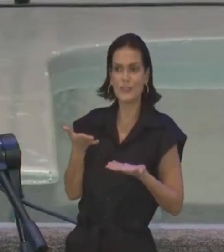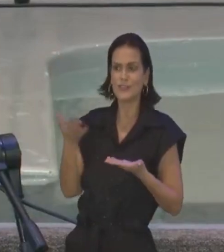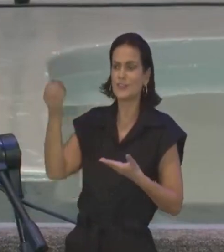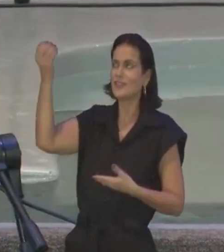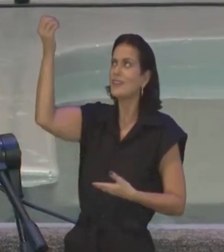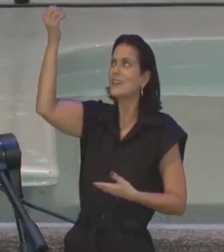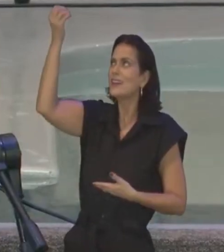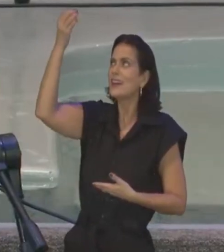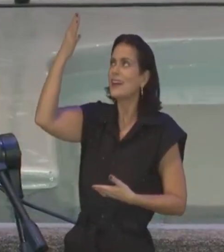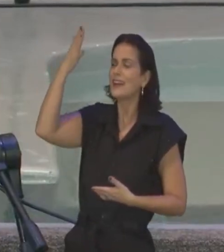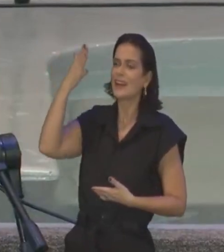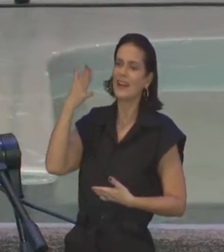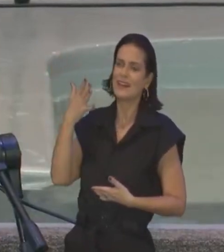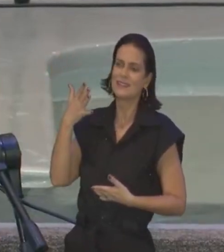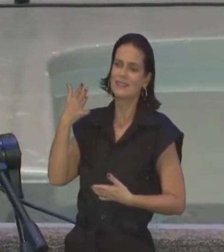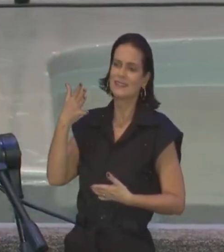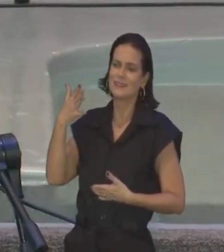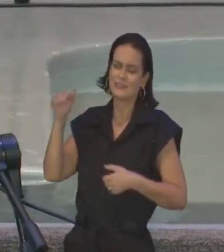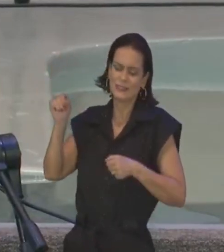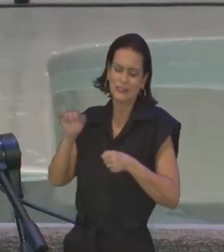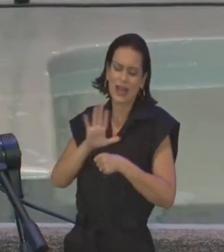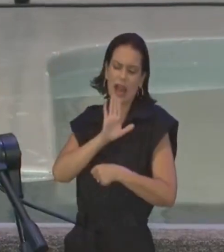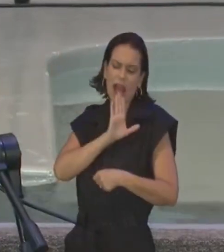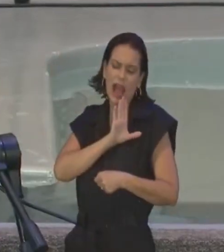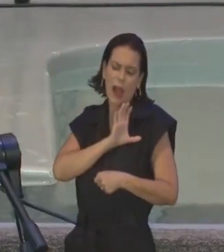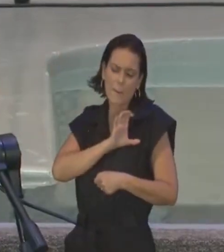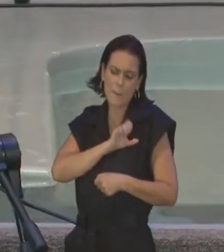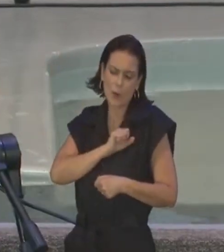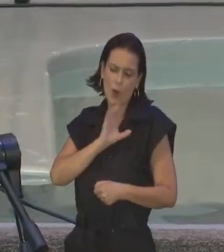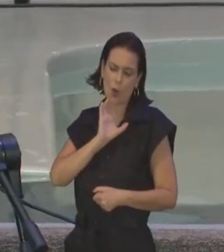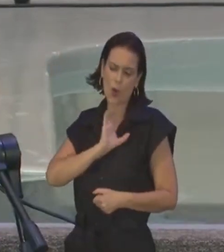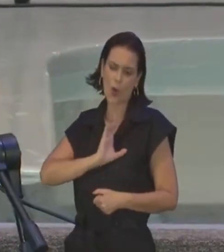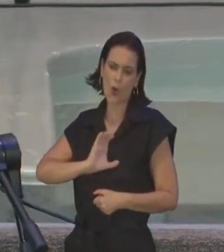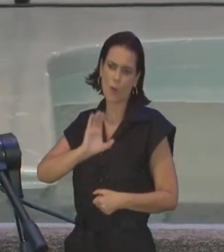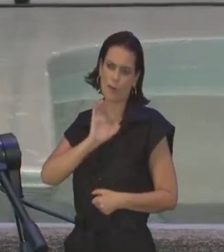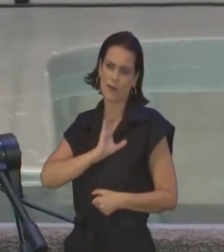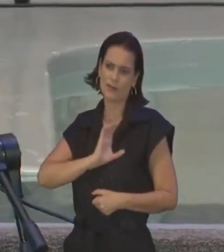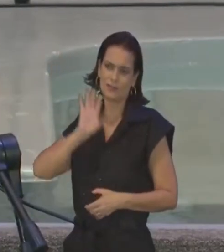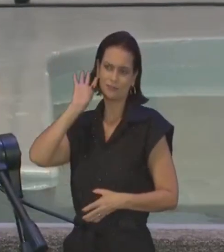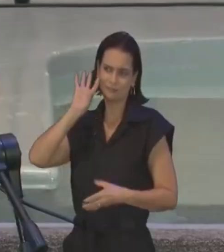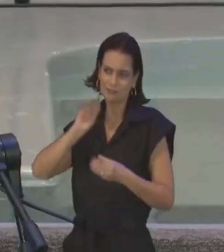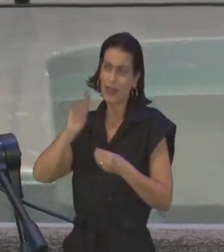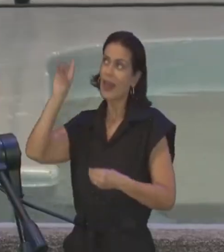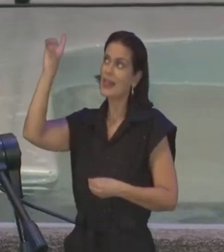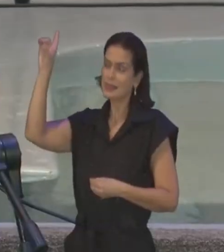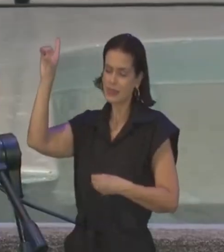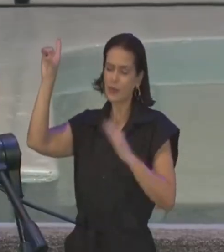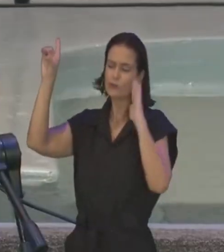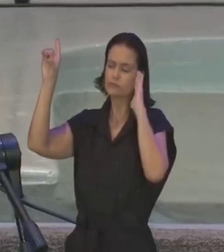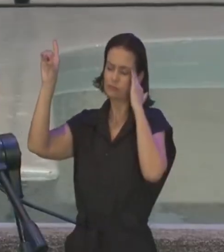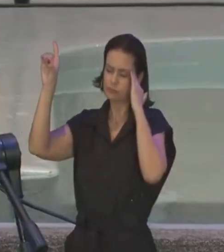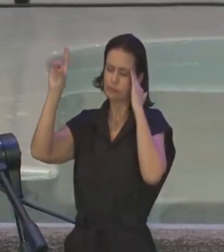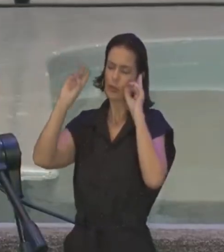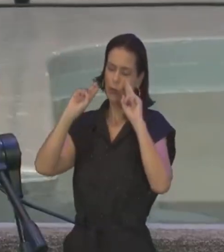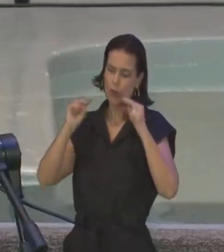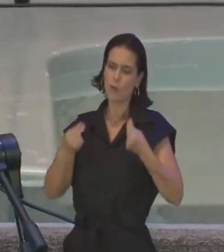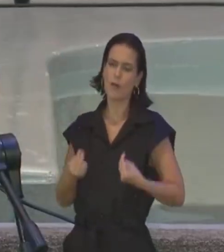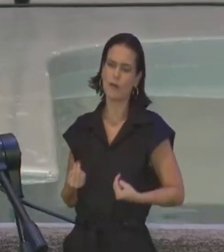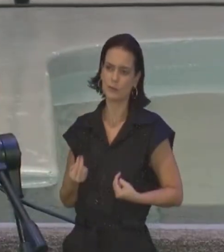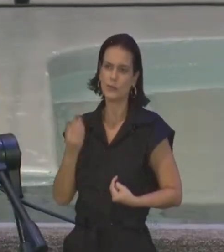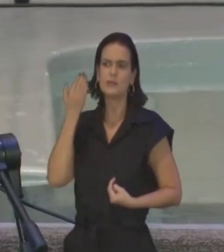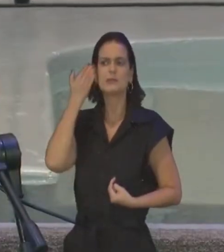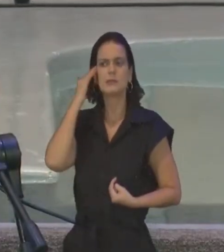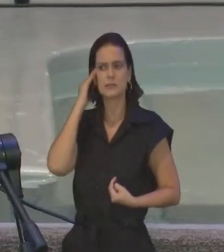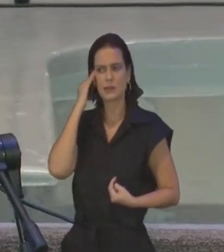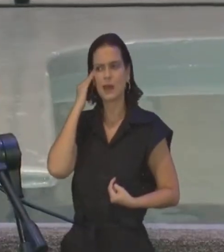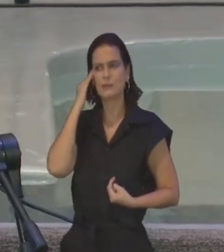gracioso, é cheio de amor, de compaixão, de entendimento da parte de Deus para com o ser humano que sabe, que entende,